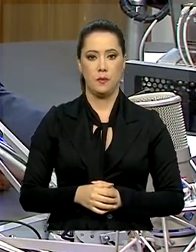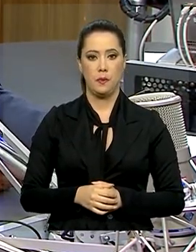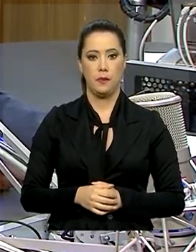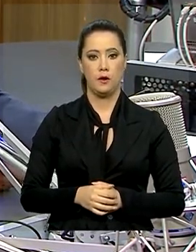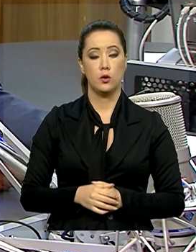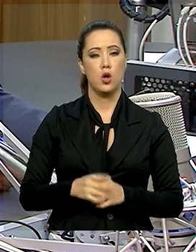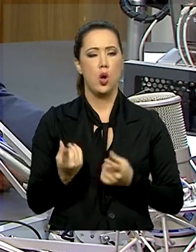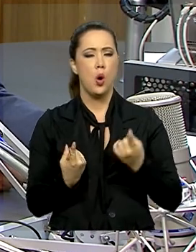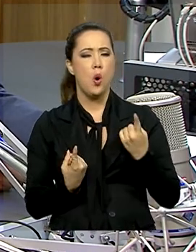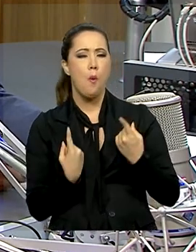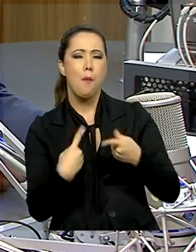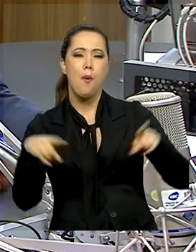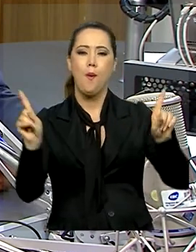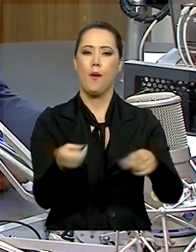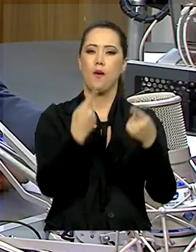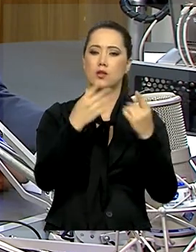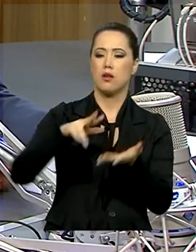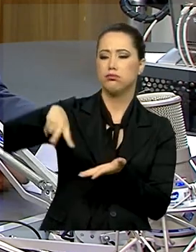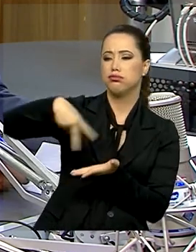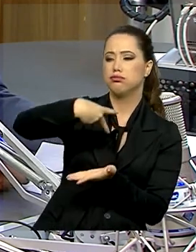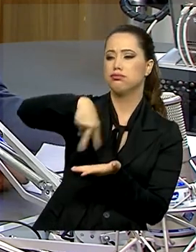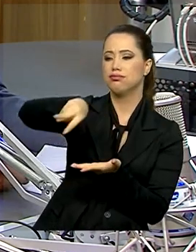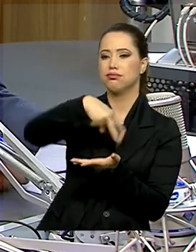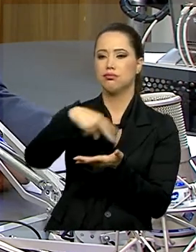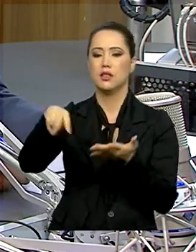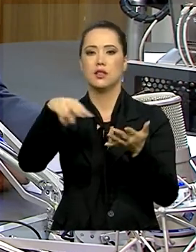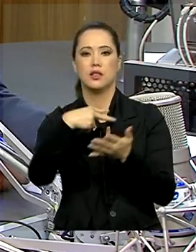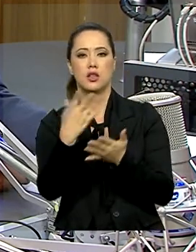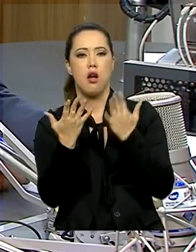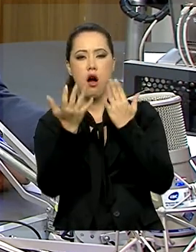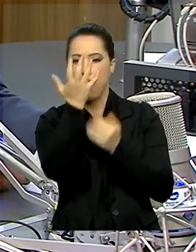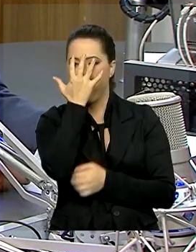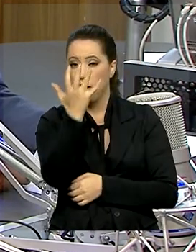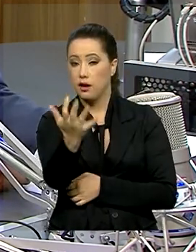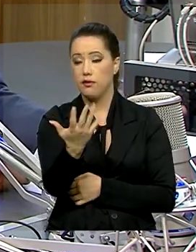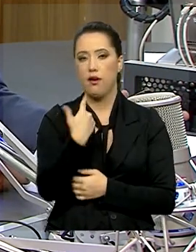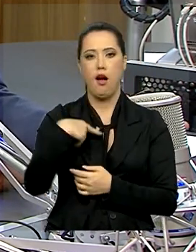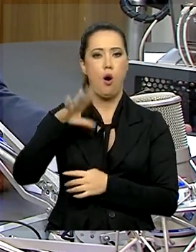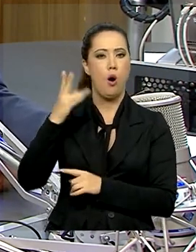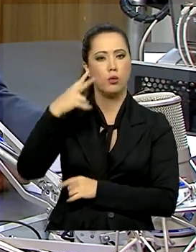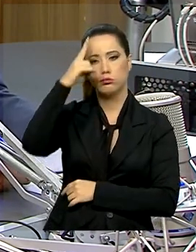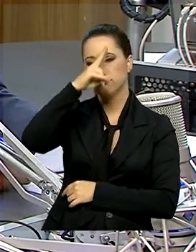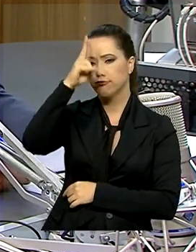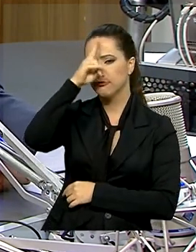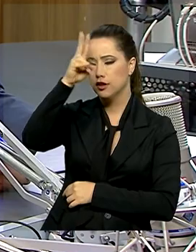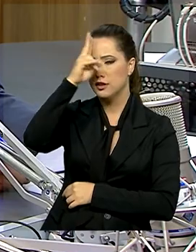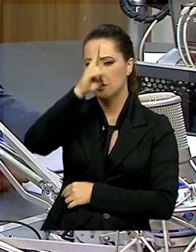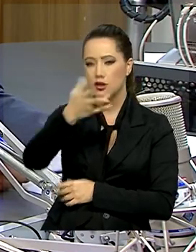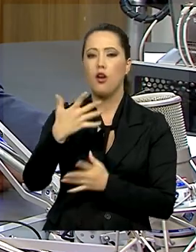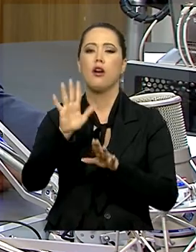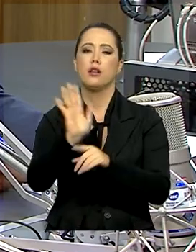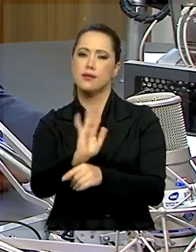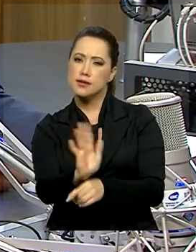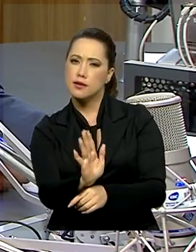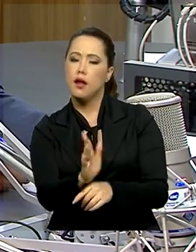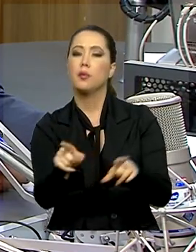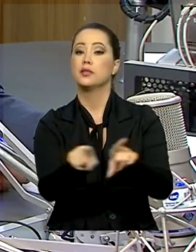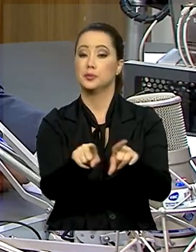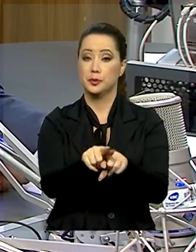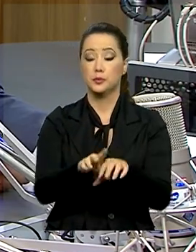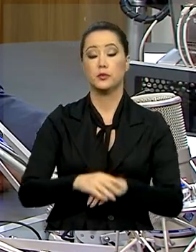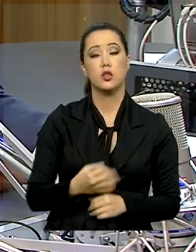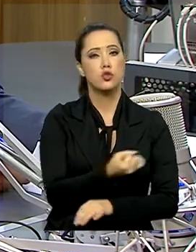música Dança carnaval folclore e literatura cinema sua inúmeras as manifestações que revelam a